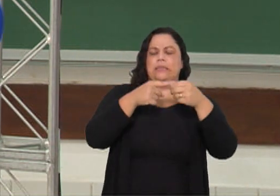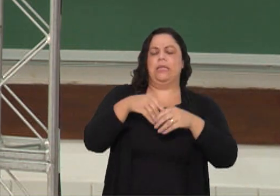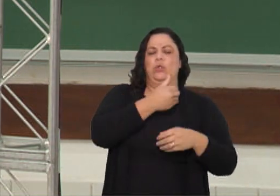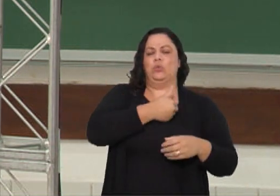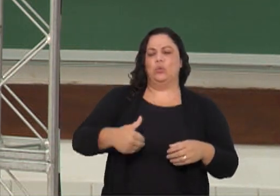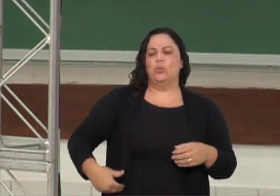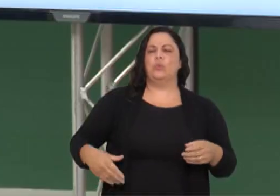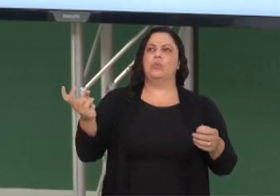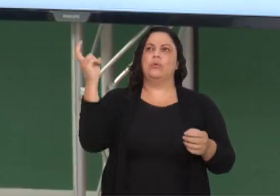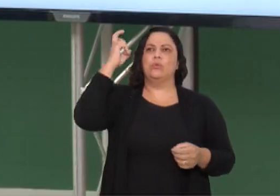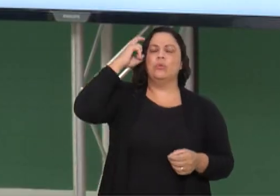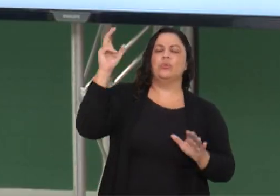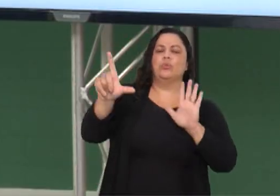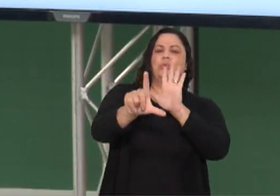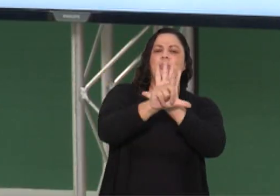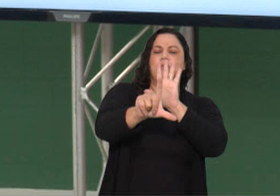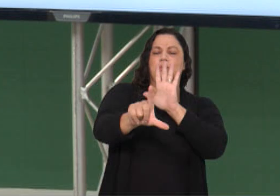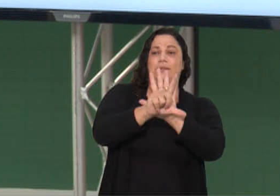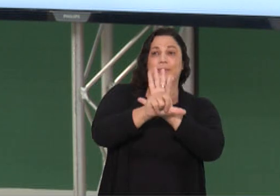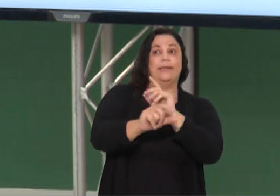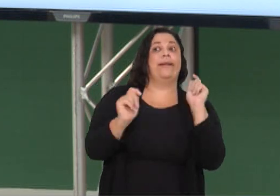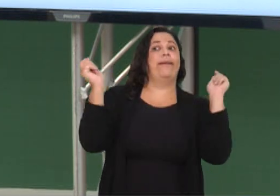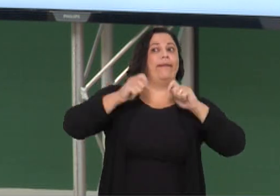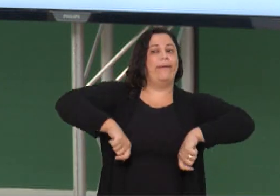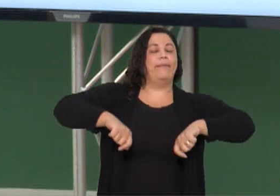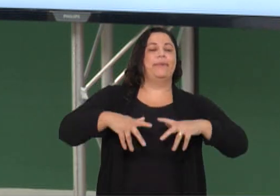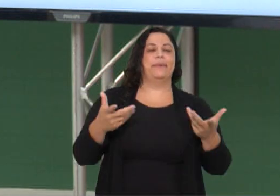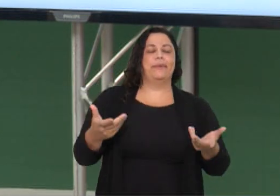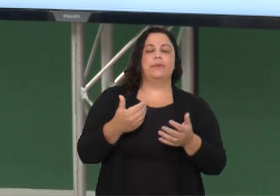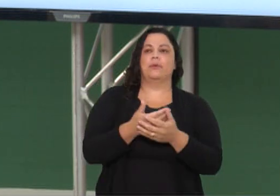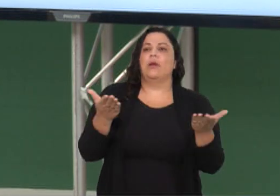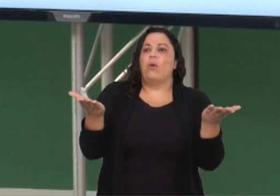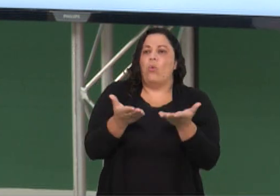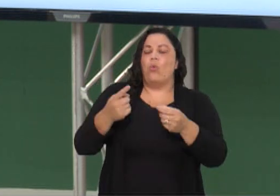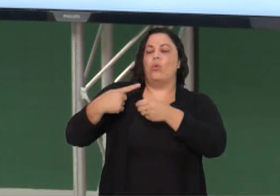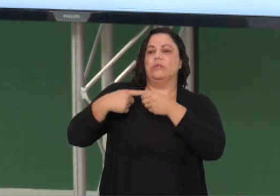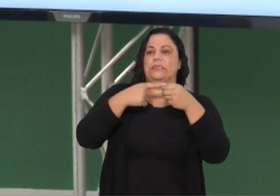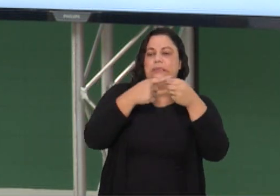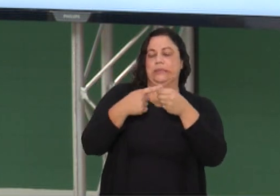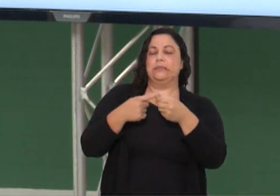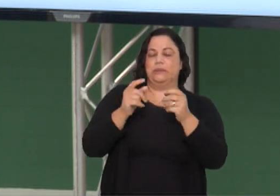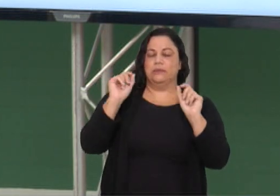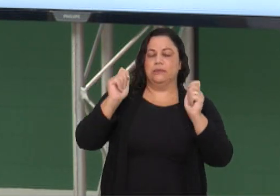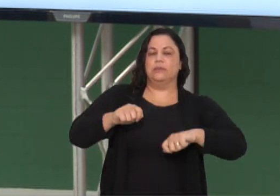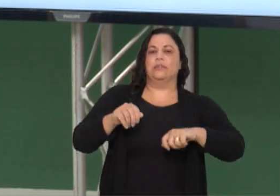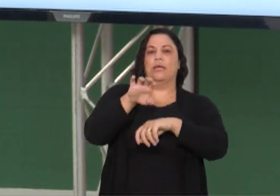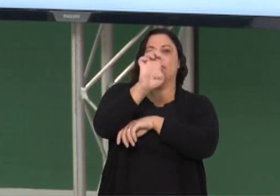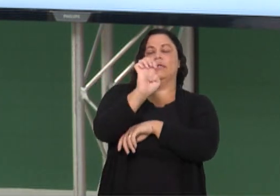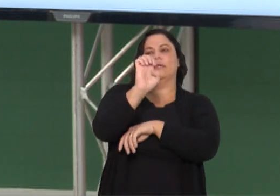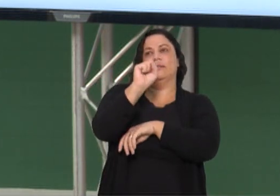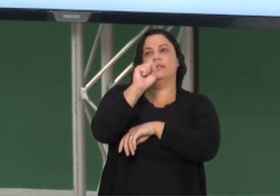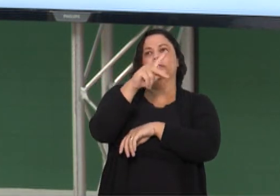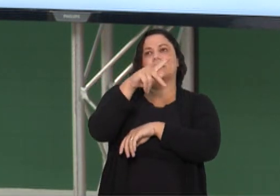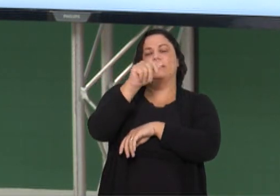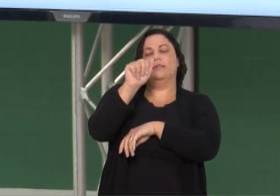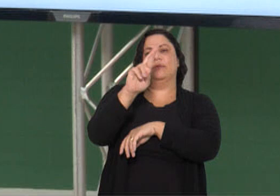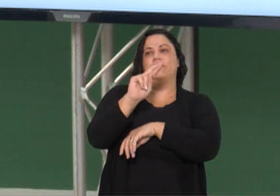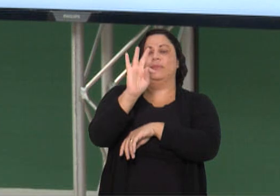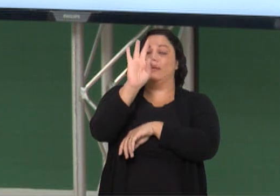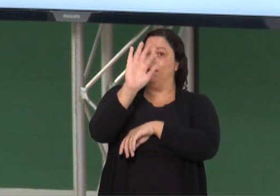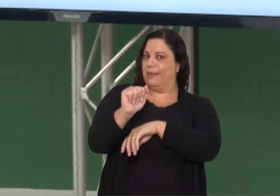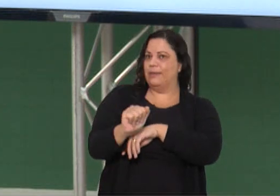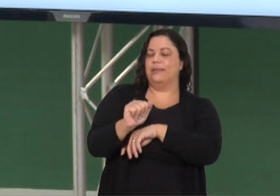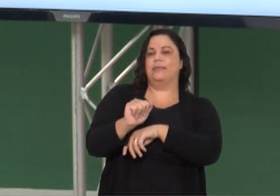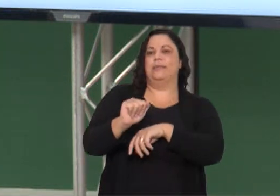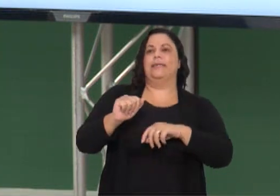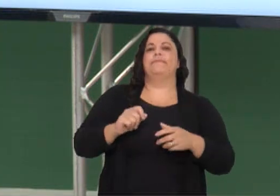cultura, suas leis. E nós vamos pegar hoje a cidade de Esparta e vamos ver que realmente não dá para comparar a cultura espartana,